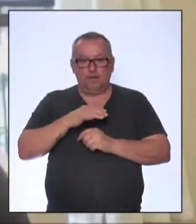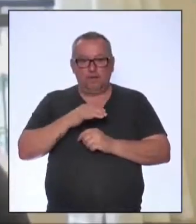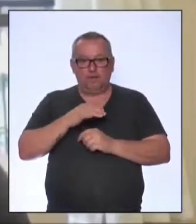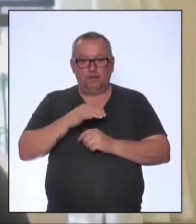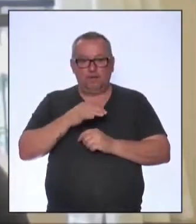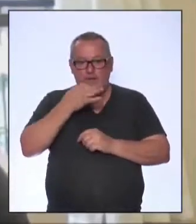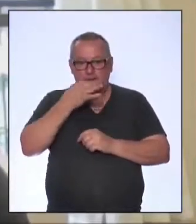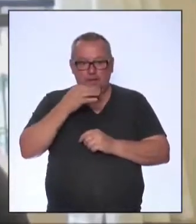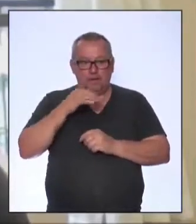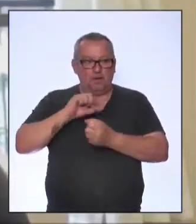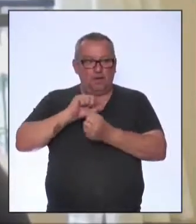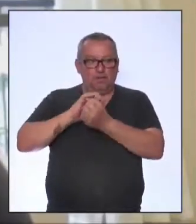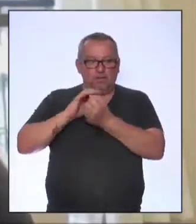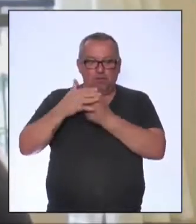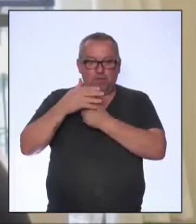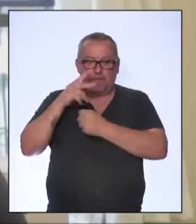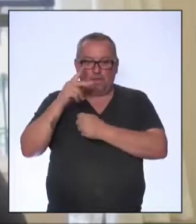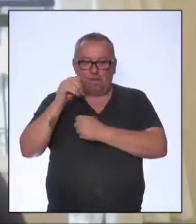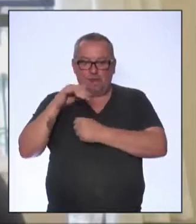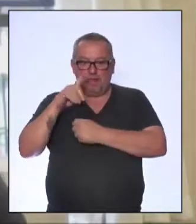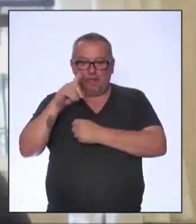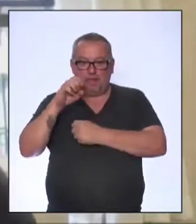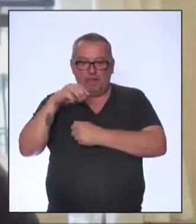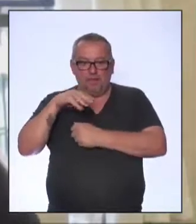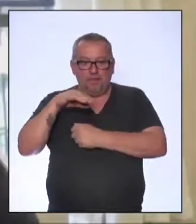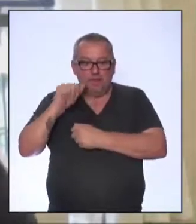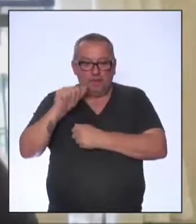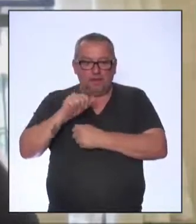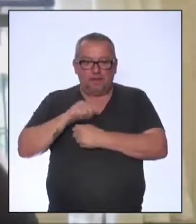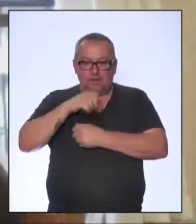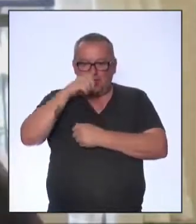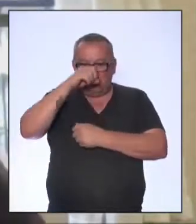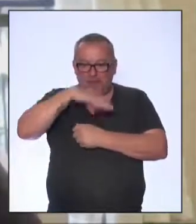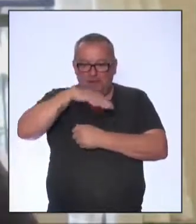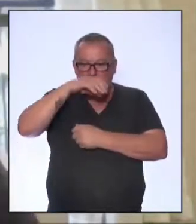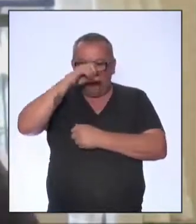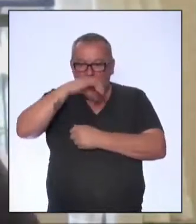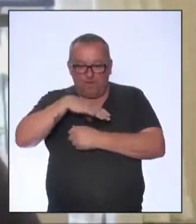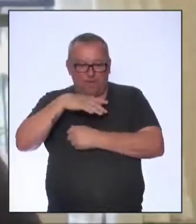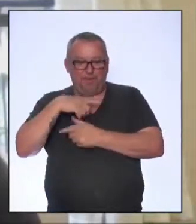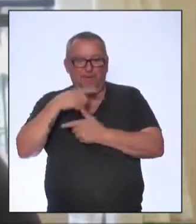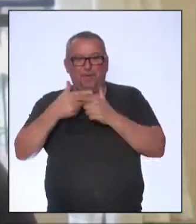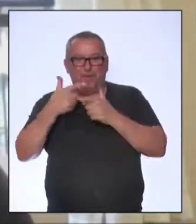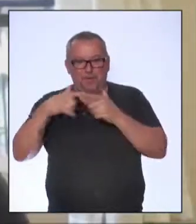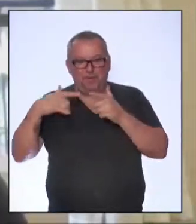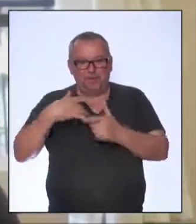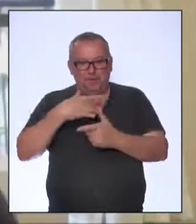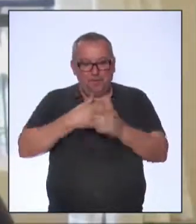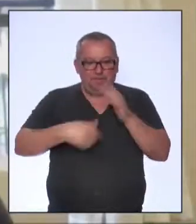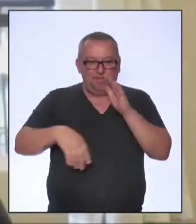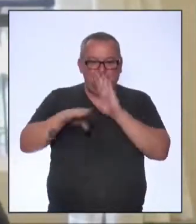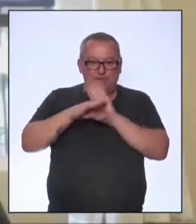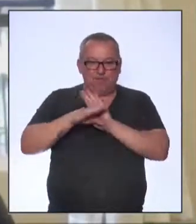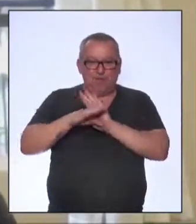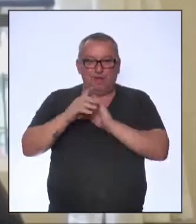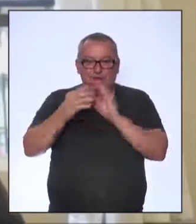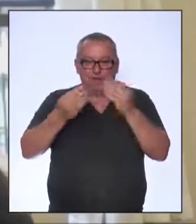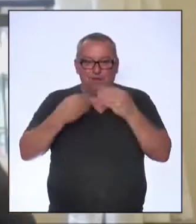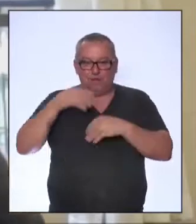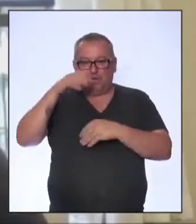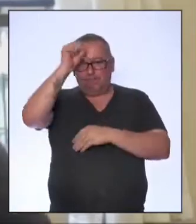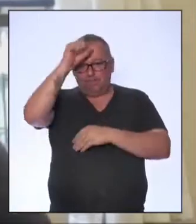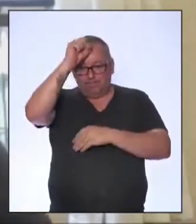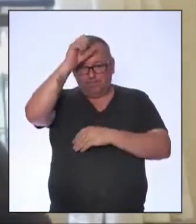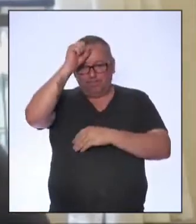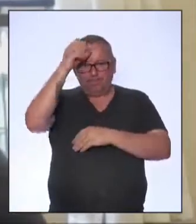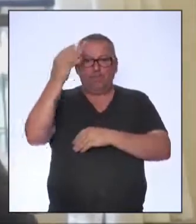essa pandemia, essa gripe, isso que chegou na gente, está sendo uma grande lição. E ela vai ser uma